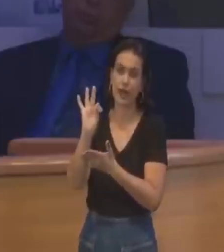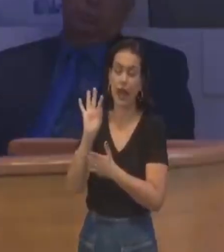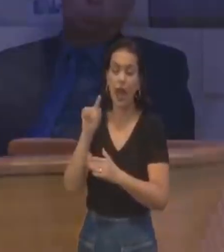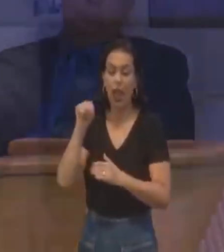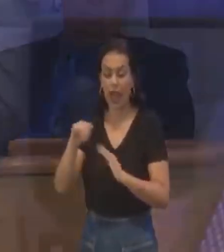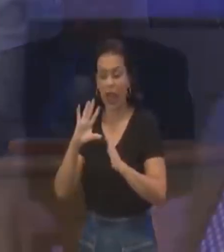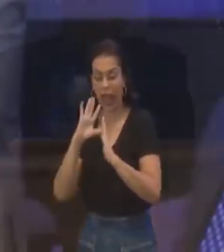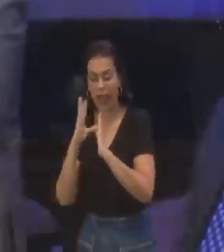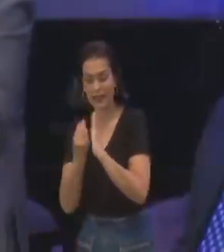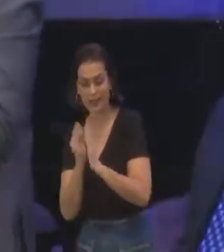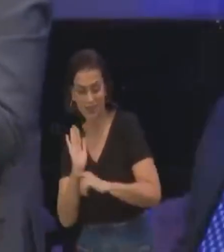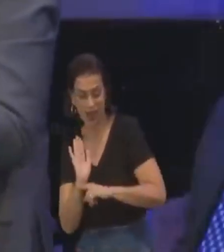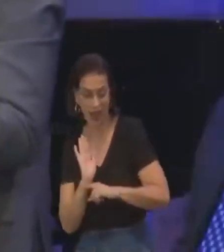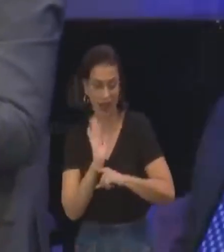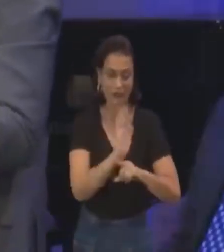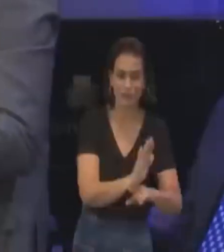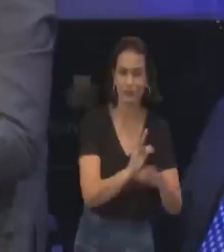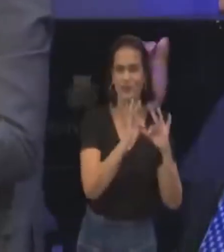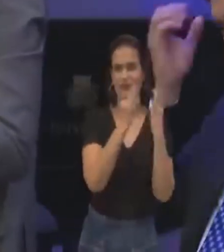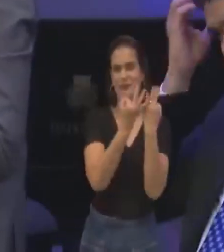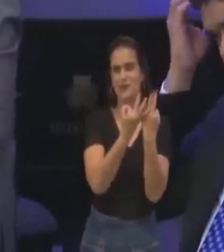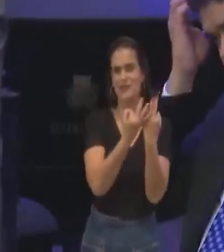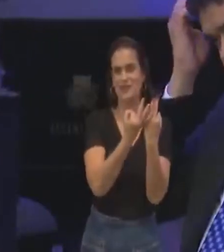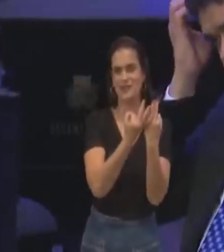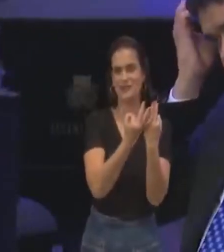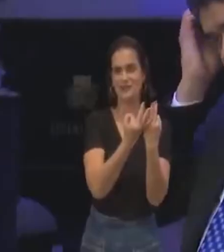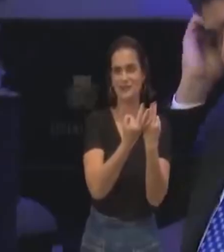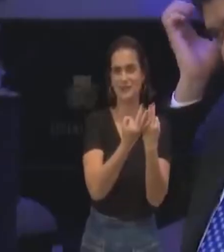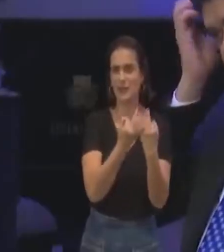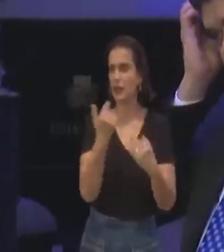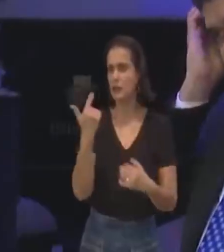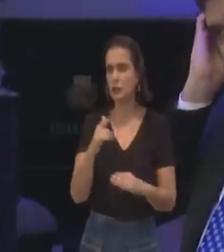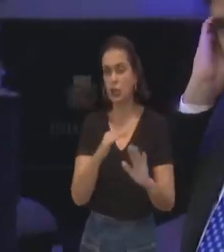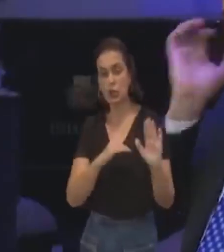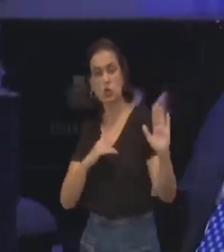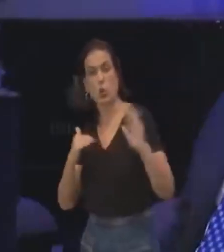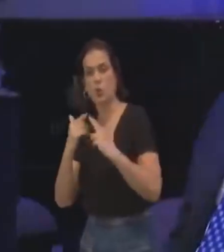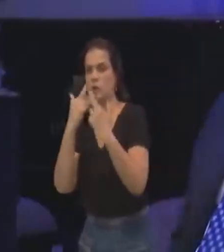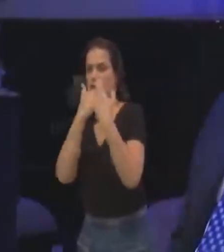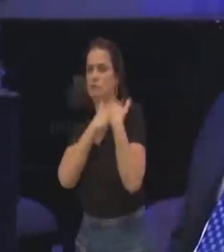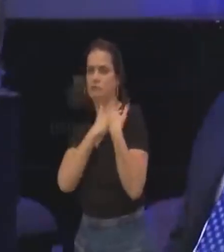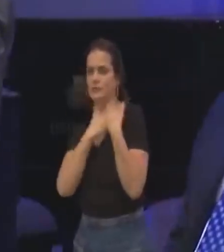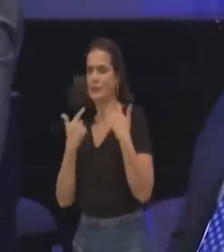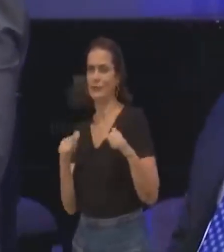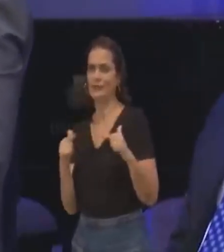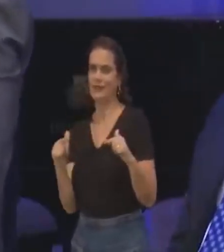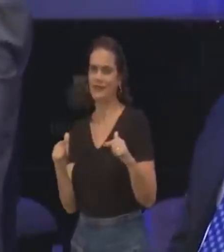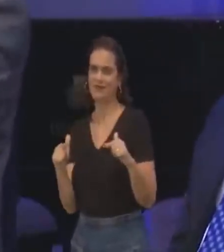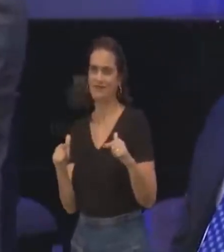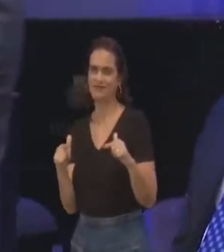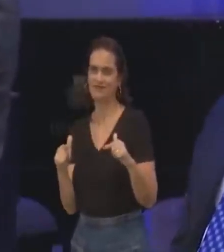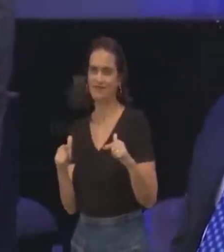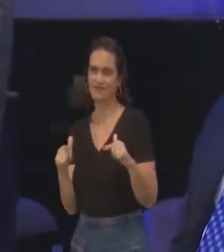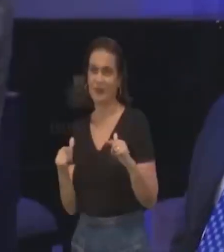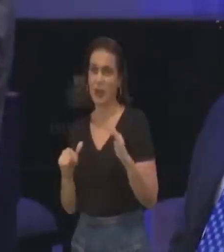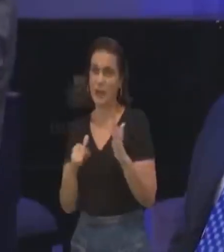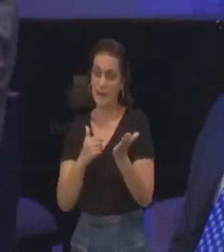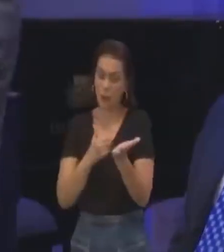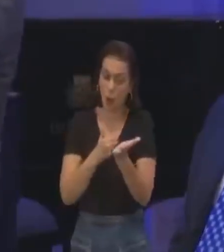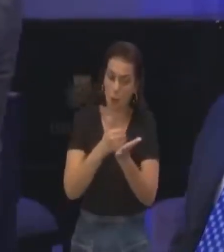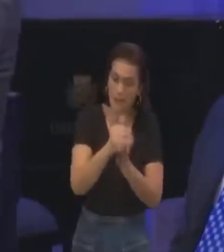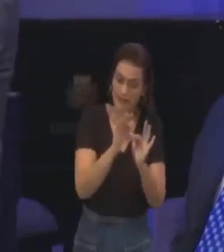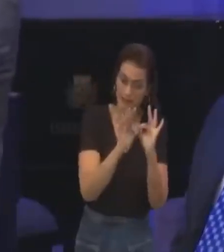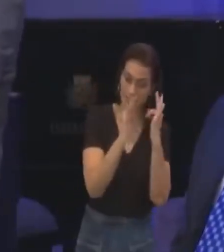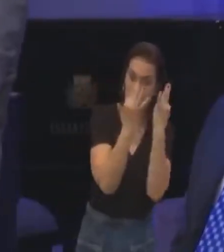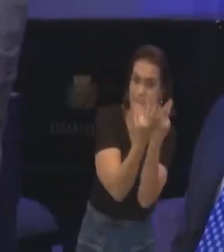igreja é assistente, a igreja não tem toda a responsabilidade. E ainda que alguns queiram